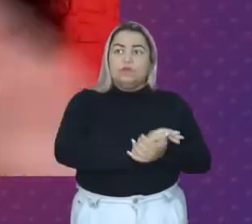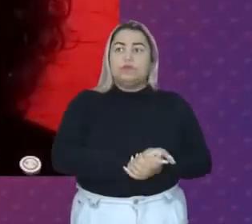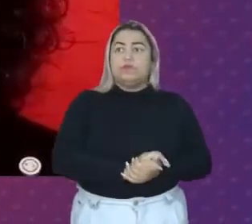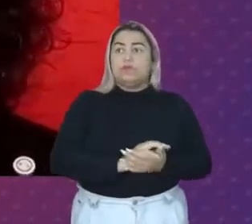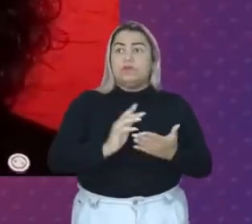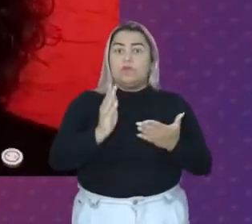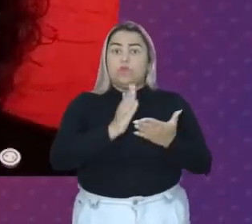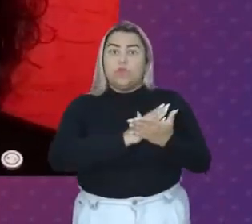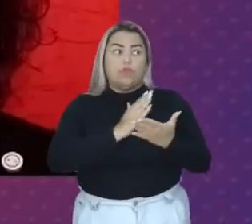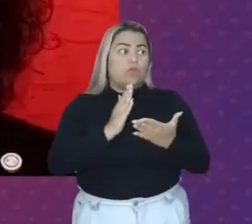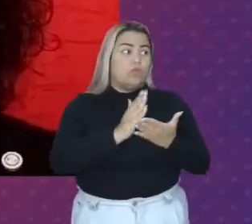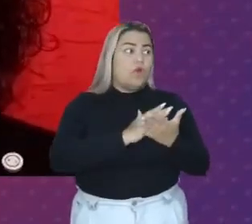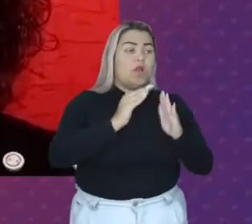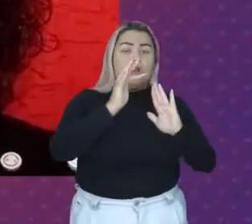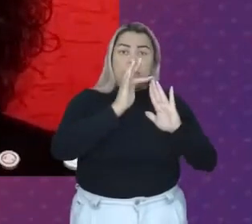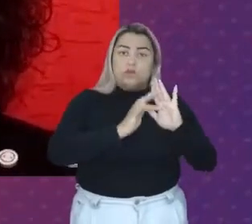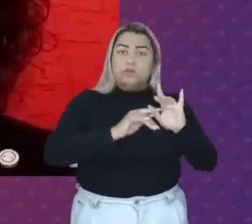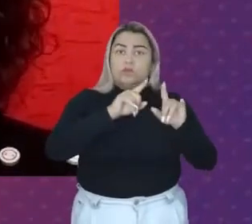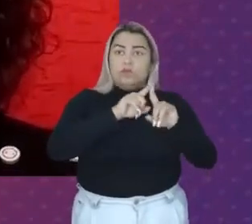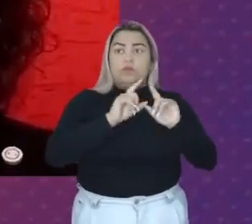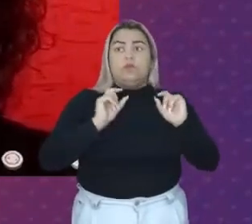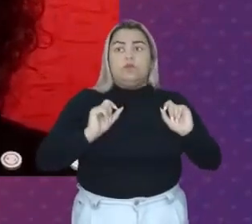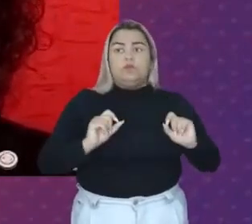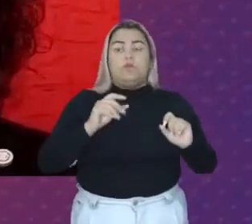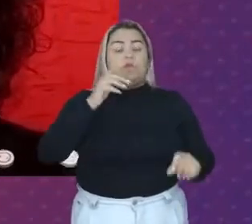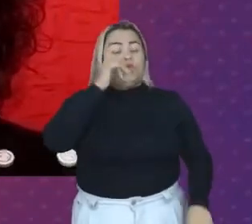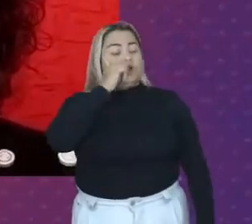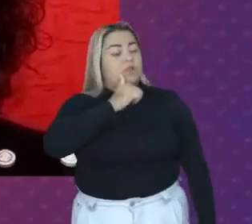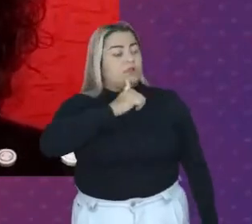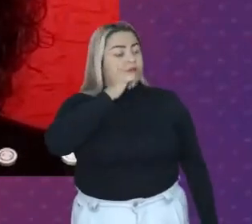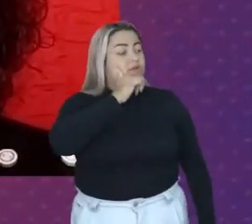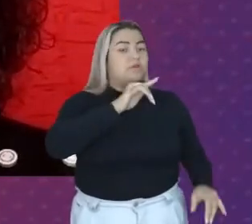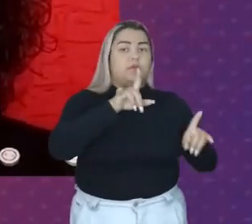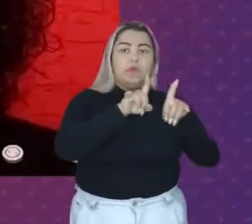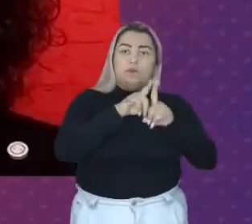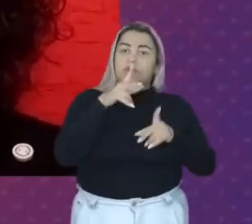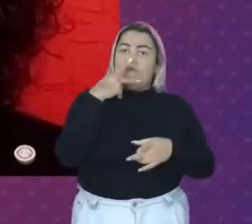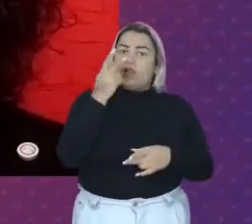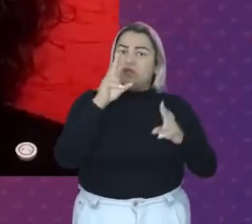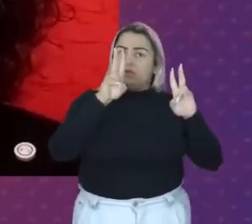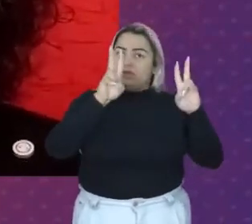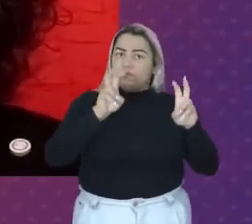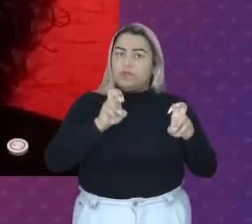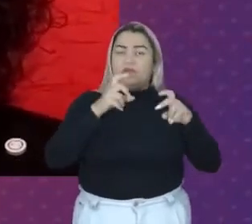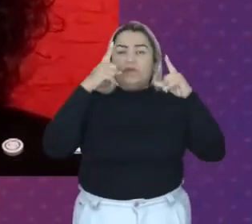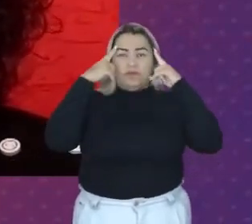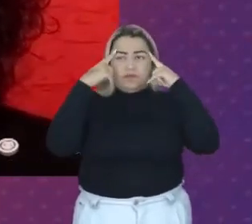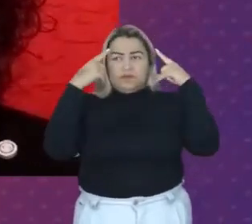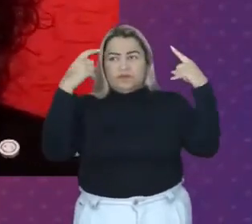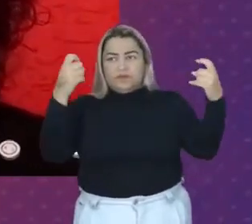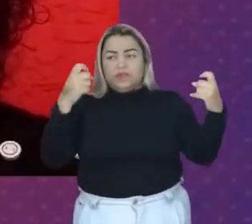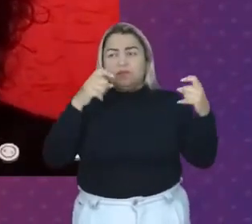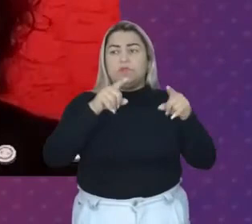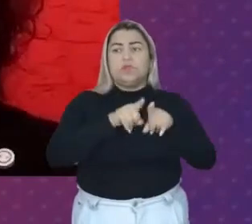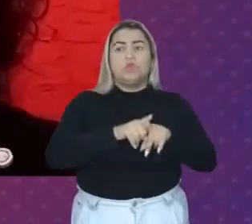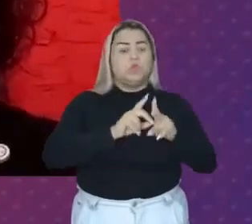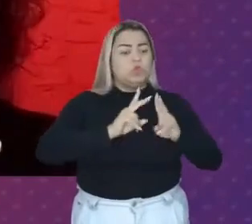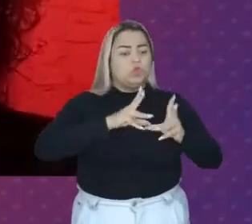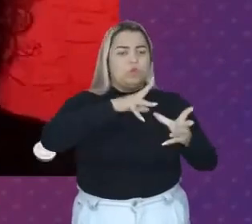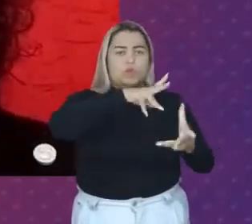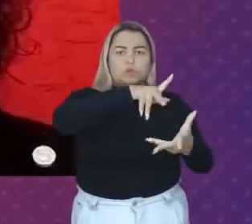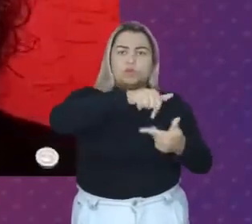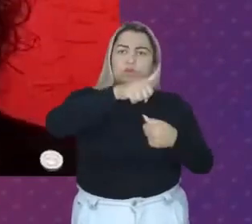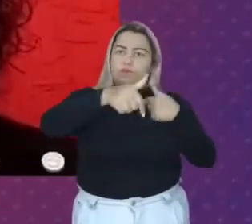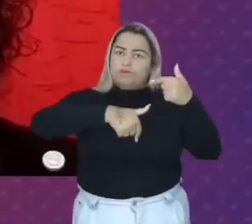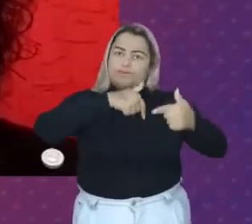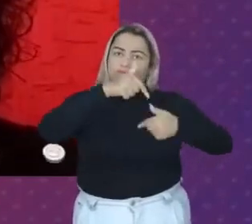cartilhas, formulários, ouvindo pessoas especialistas, mulheres, para falar sobre o tema da violência e assédio no mundo do trabalho. Todas nós mulheres, a gente